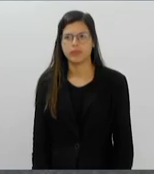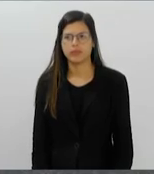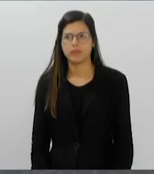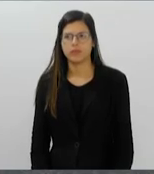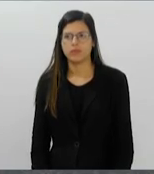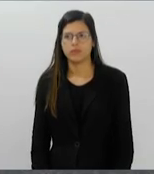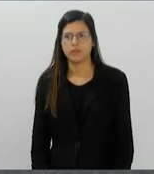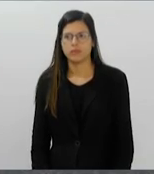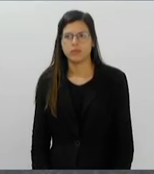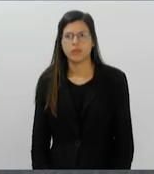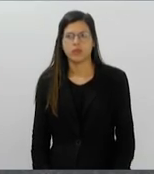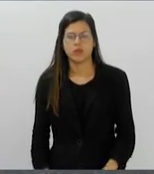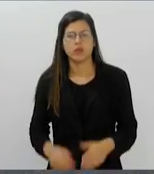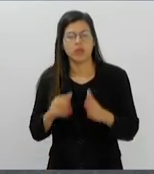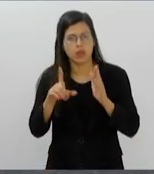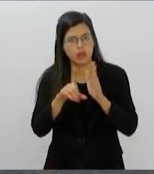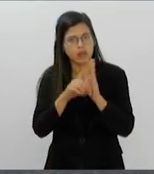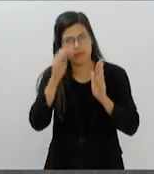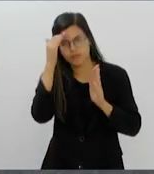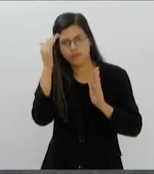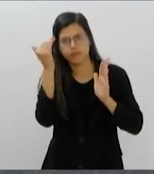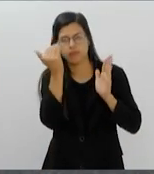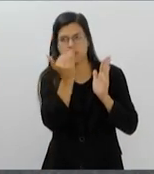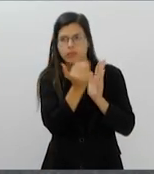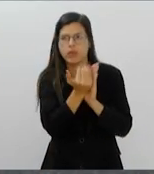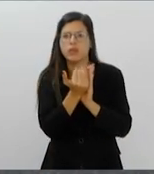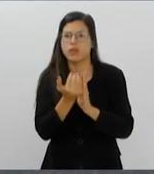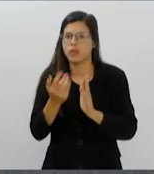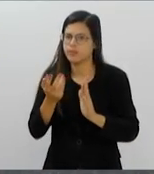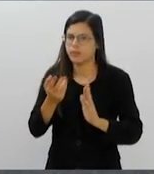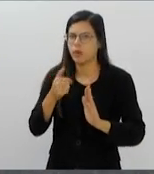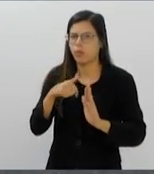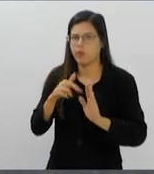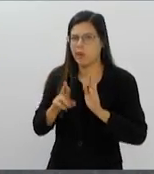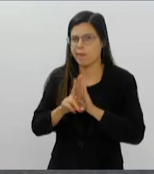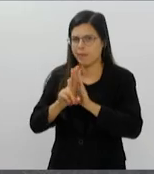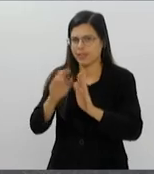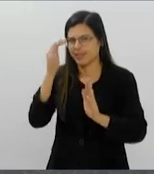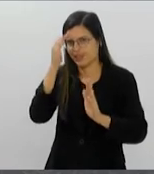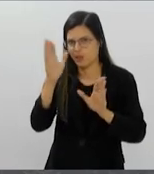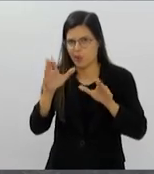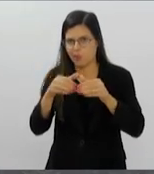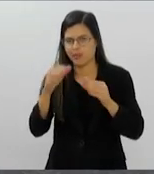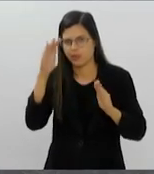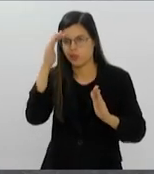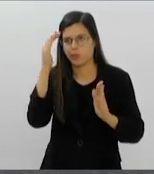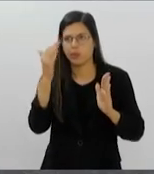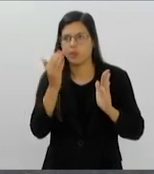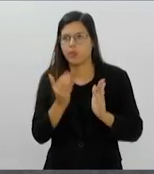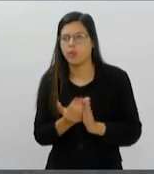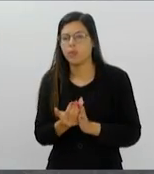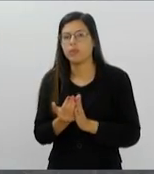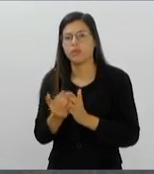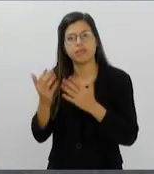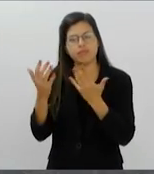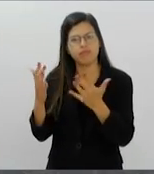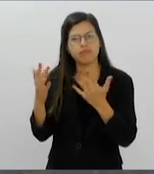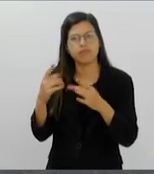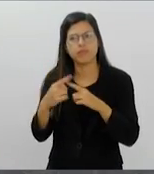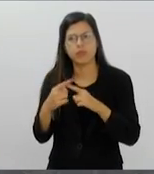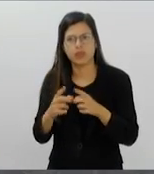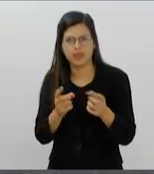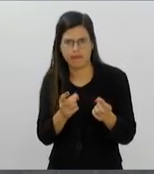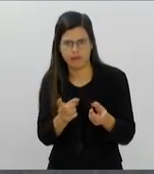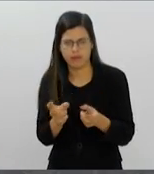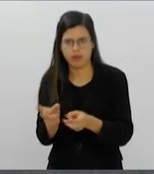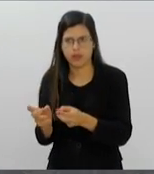questões sejam cumpridas. Eu até, em nome do Cumpres, cumprimento ele, porque muitas vezes na comercialização, e entendi que essa